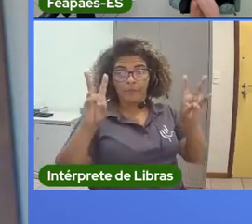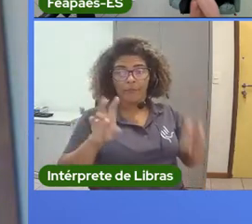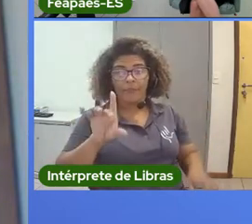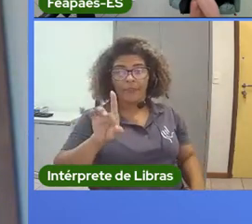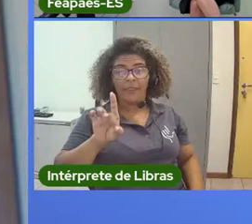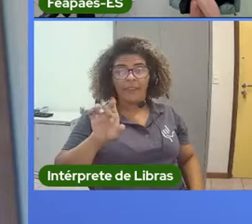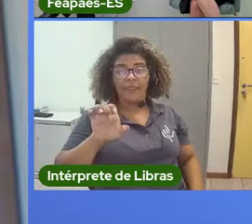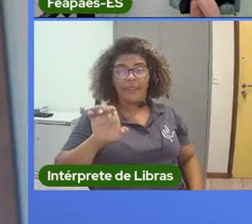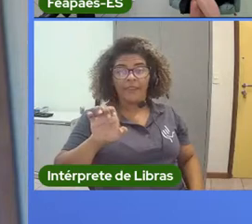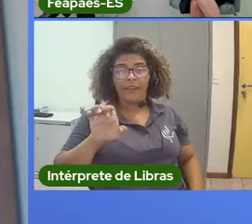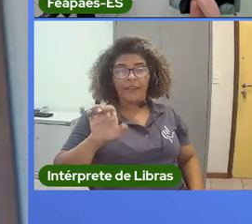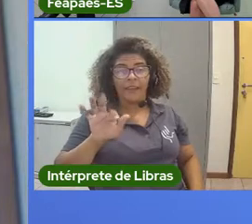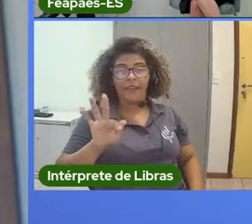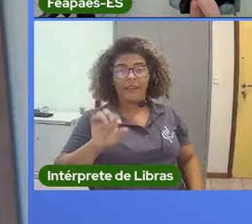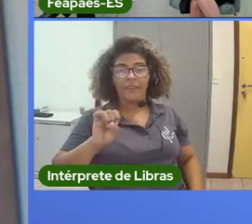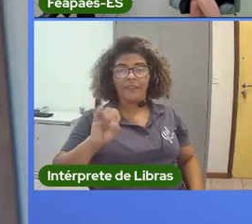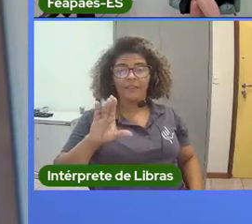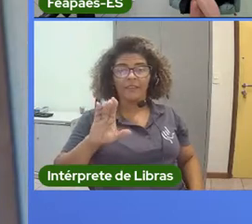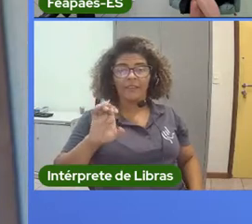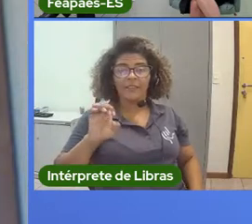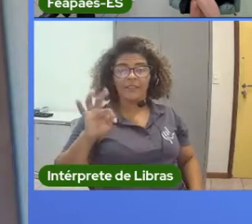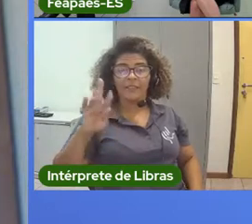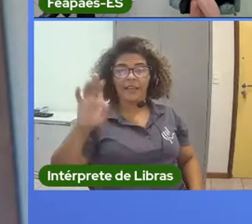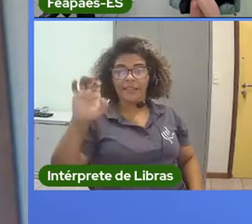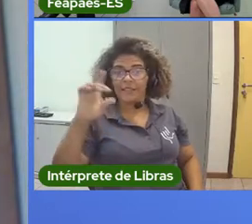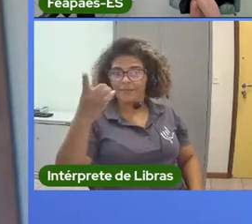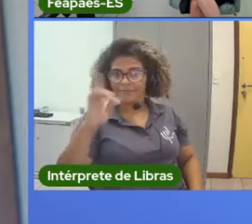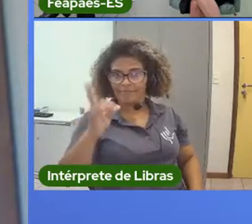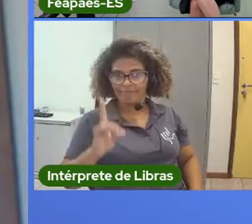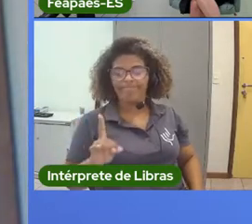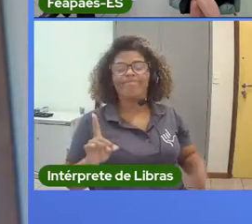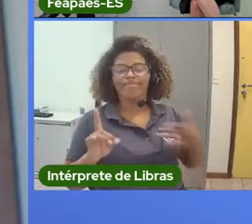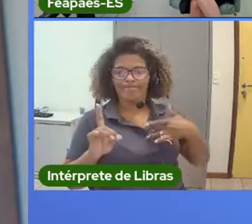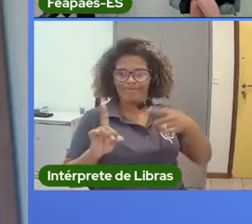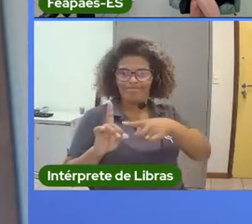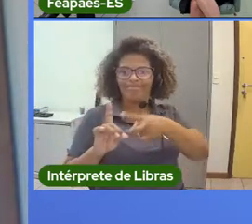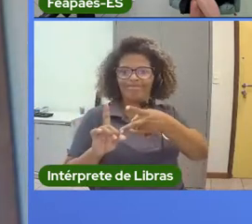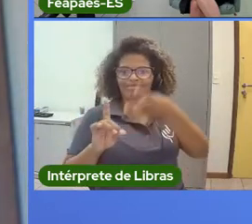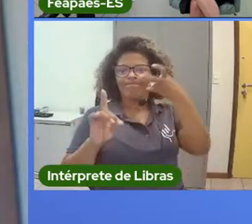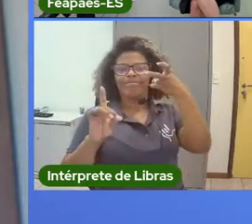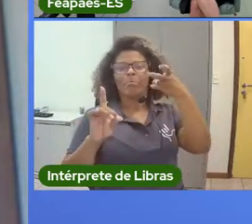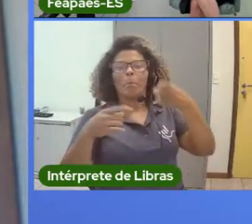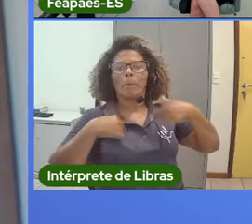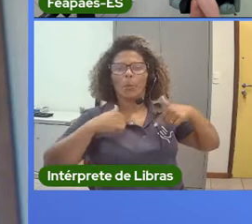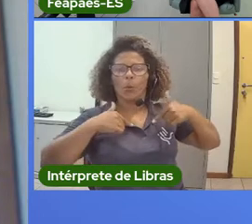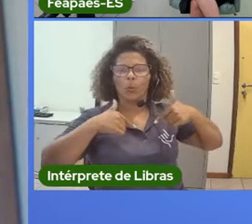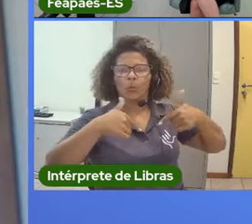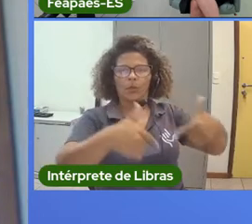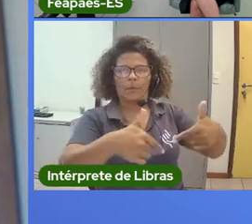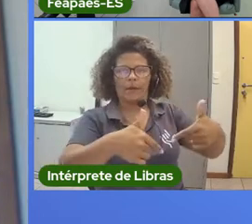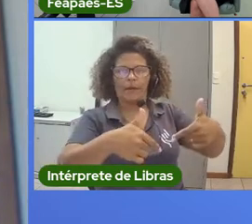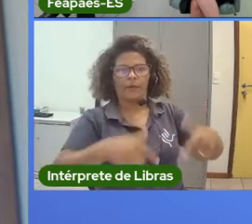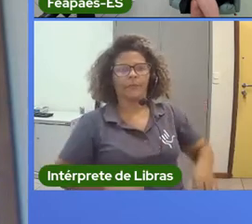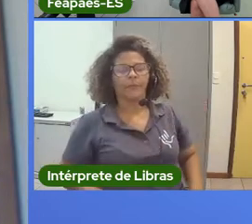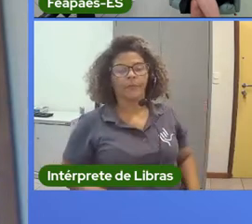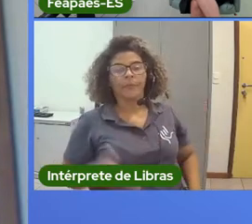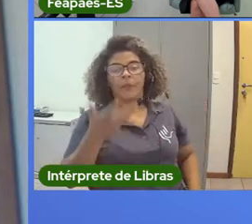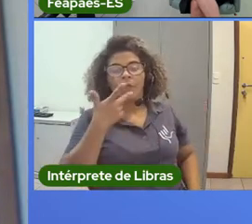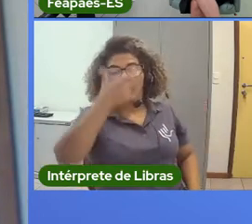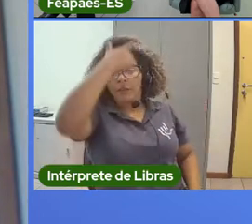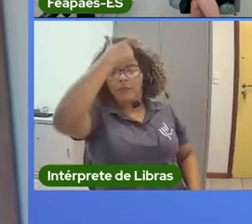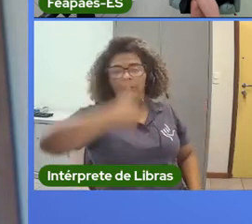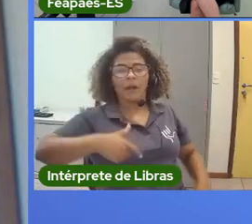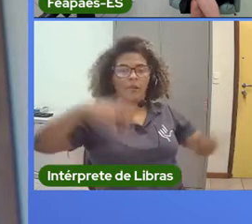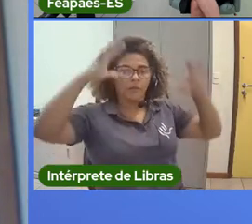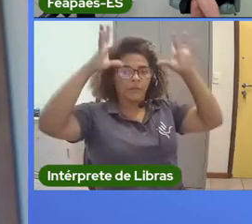muito importante para a minha atuação. E falar nisso, já aproveitando aí para fazer aqui a minha audiodescrição,